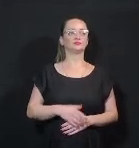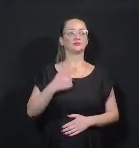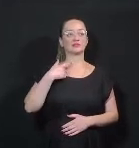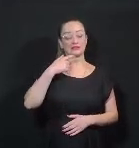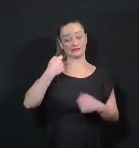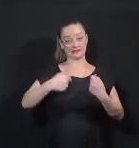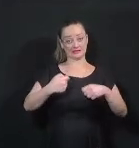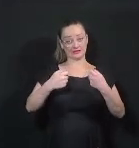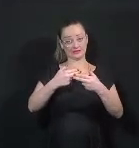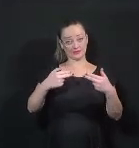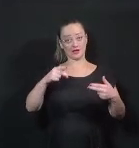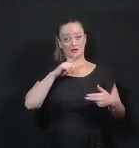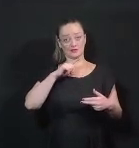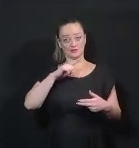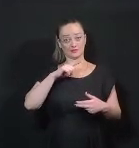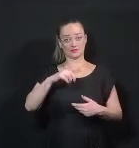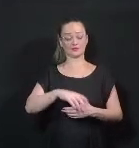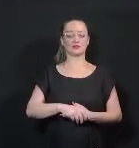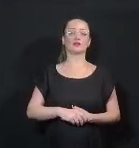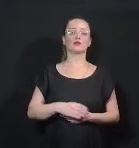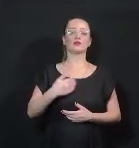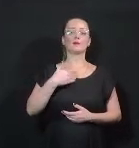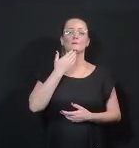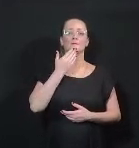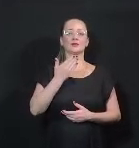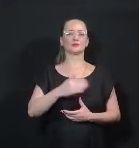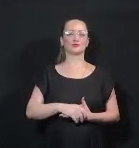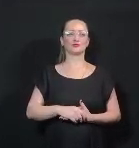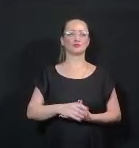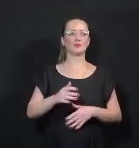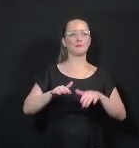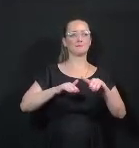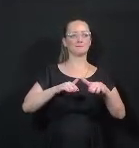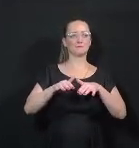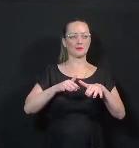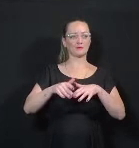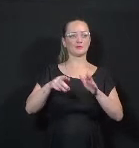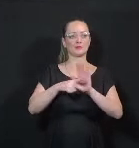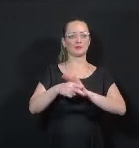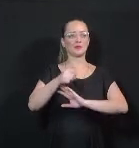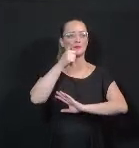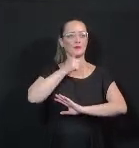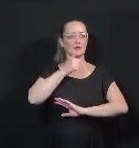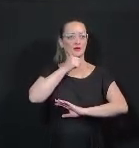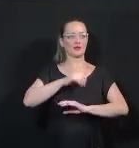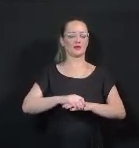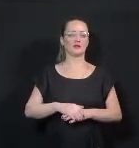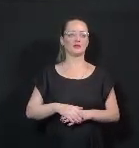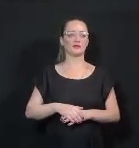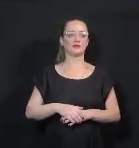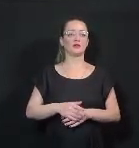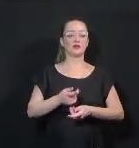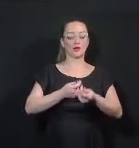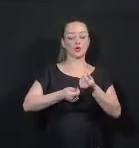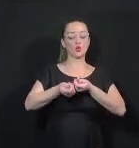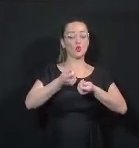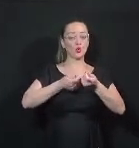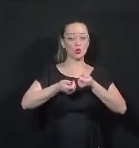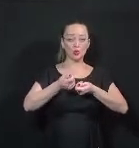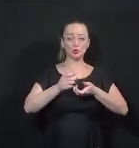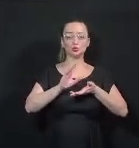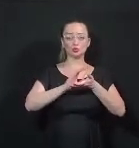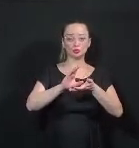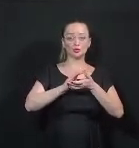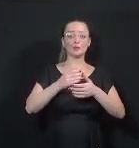necessidades que nós pedimos, né, pelos movimentos das mulheres. Recursos para ampliar os serviços